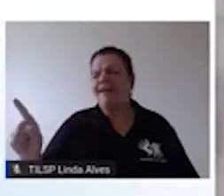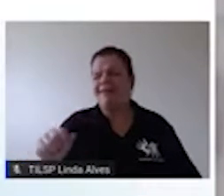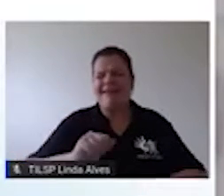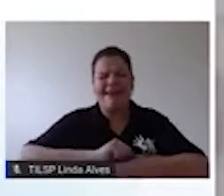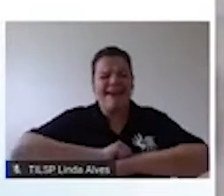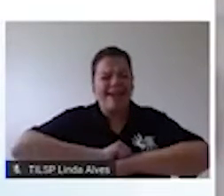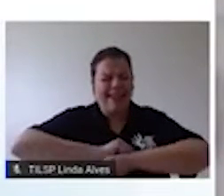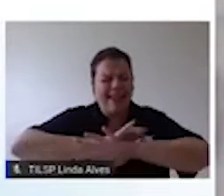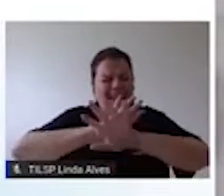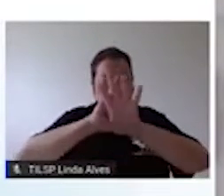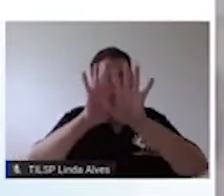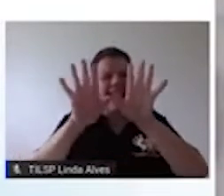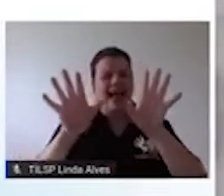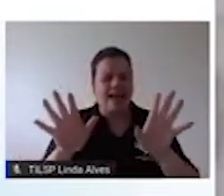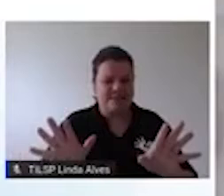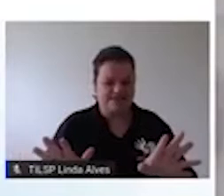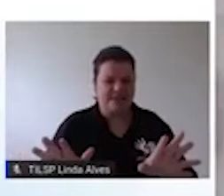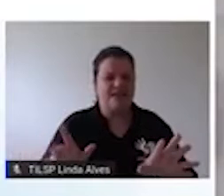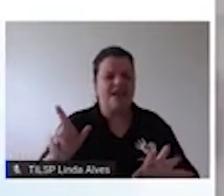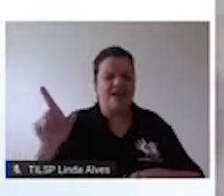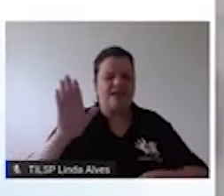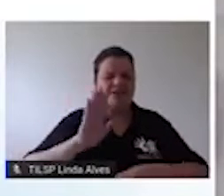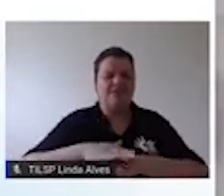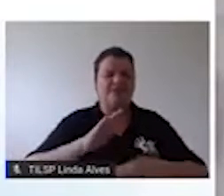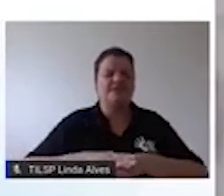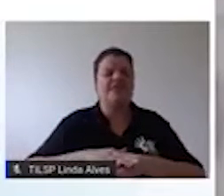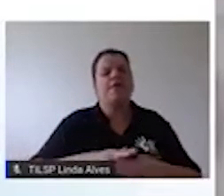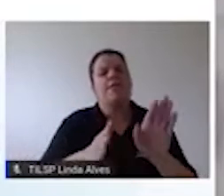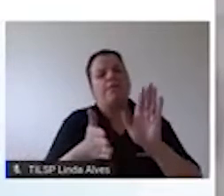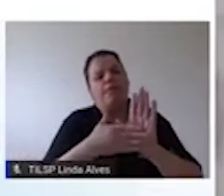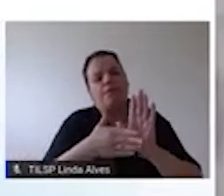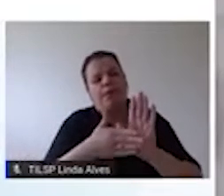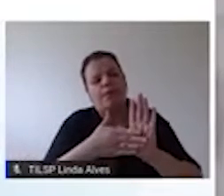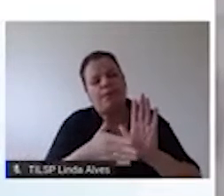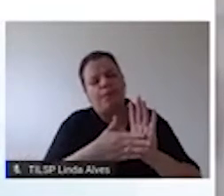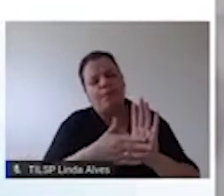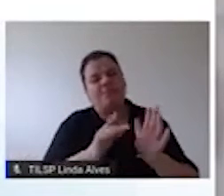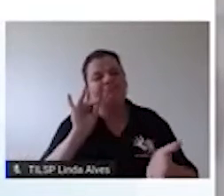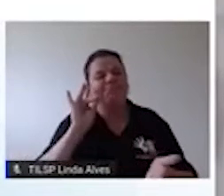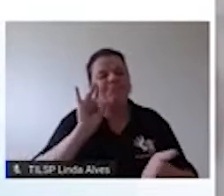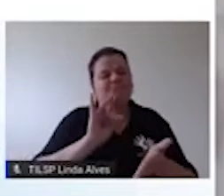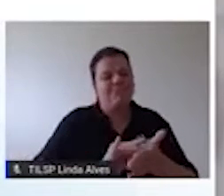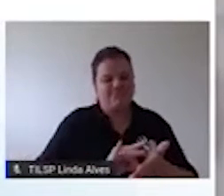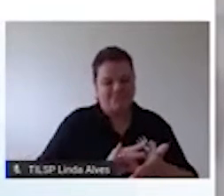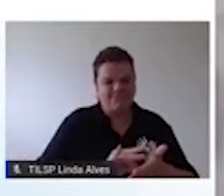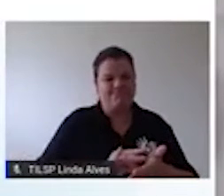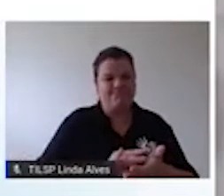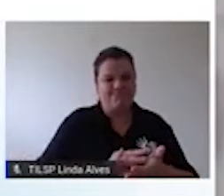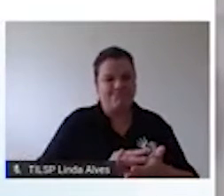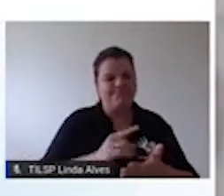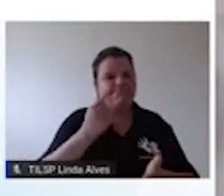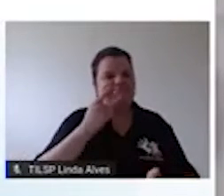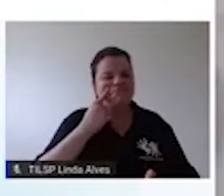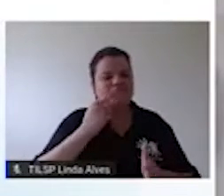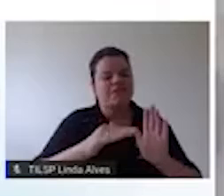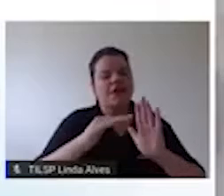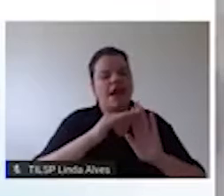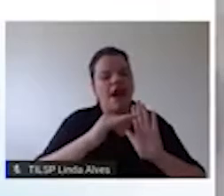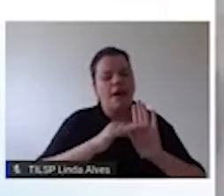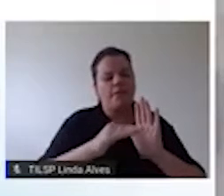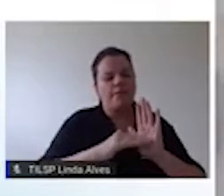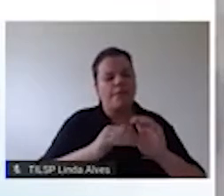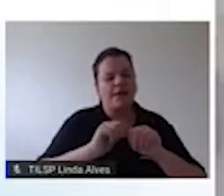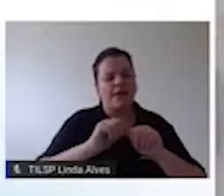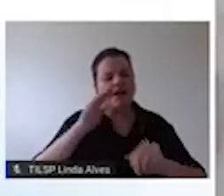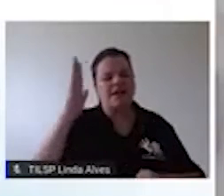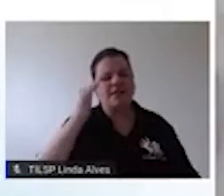claramente mostra, propõe, reconhece que uma campanha nacional de